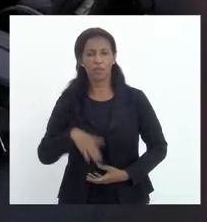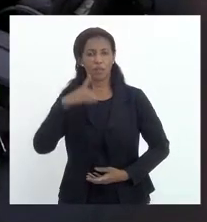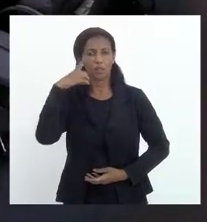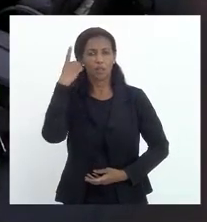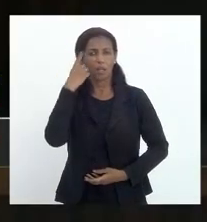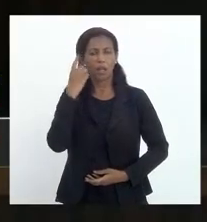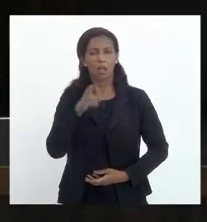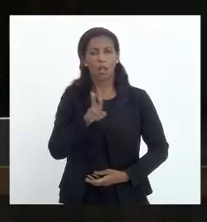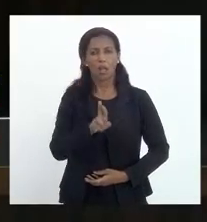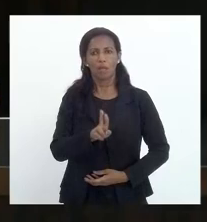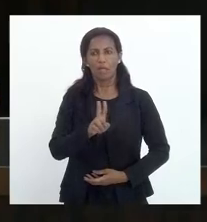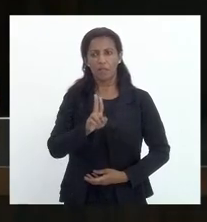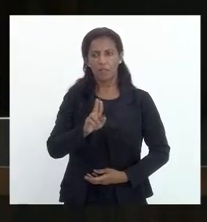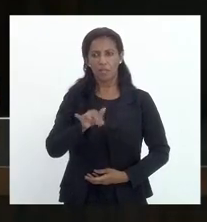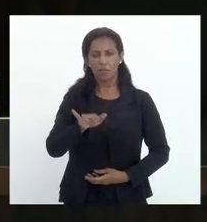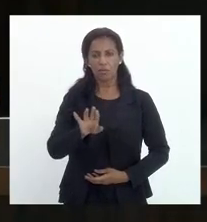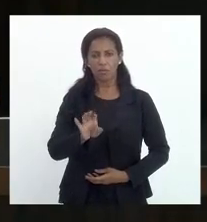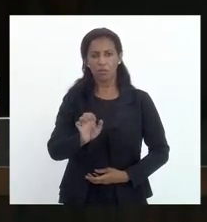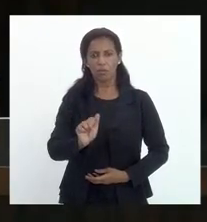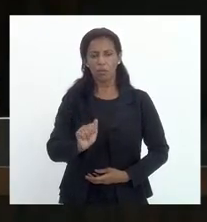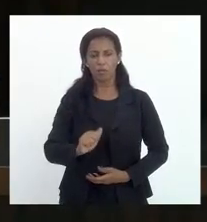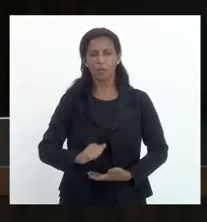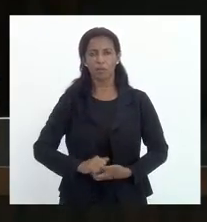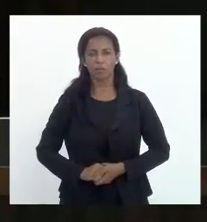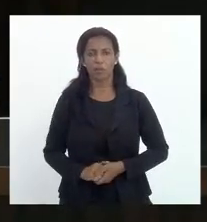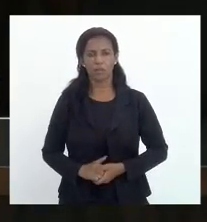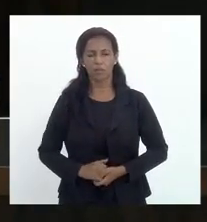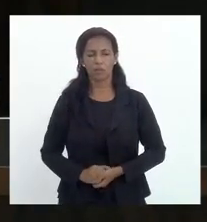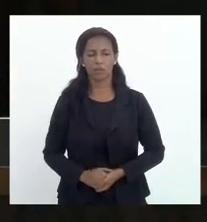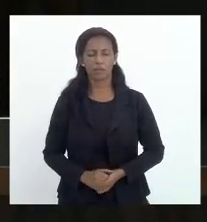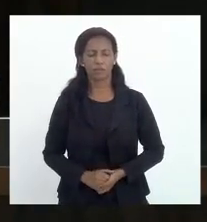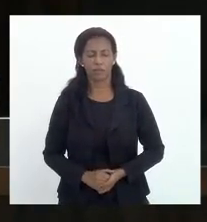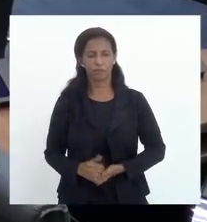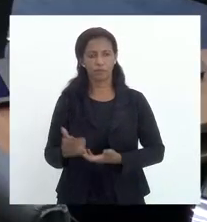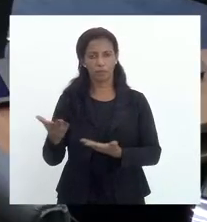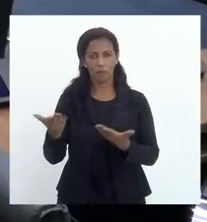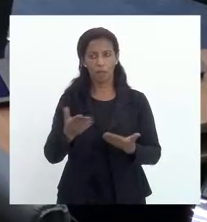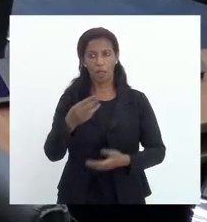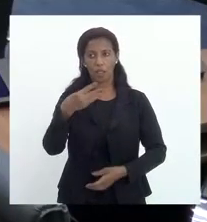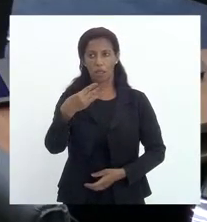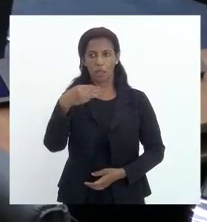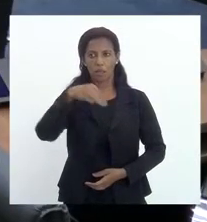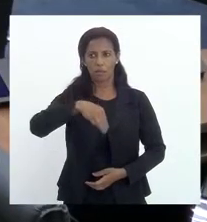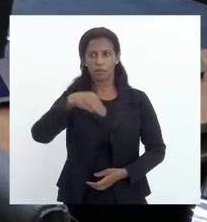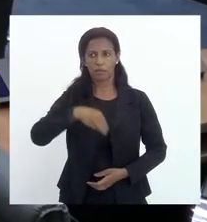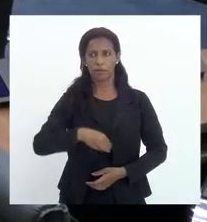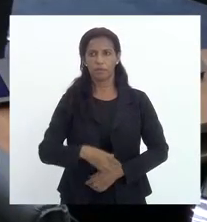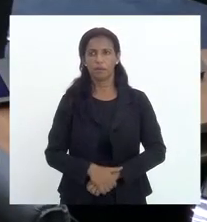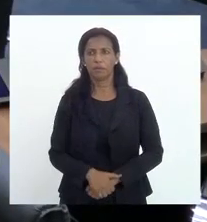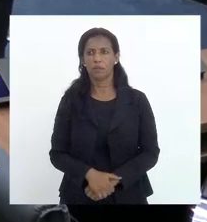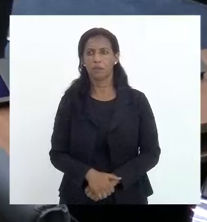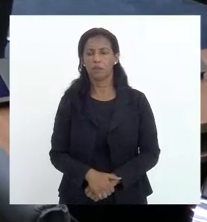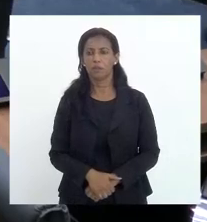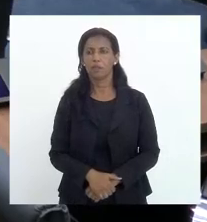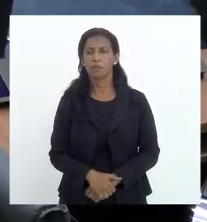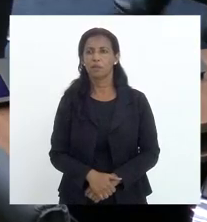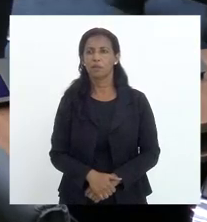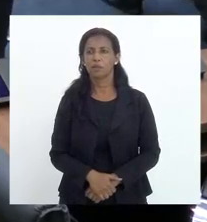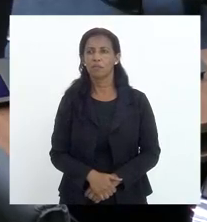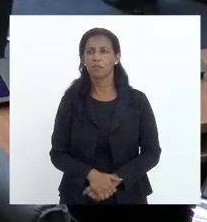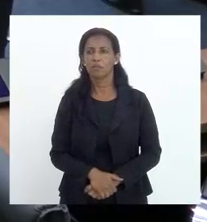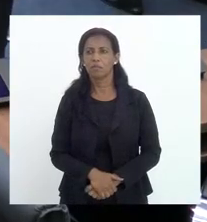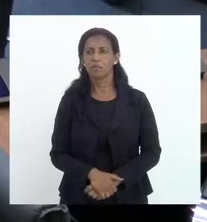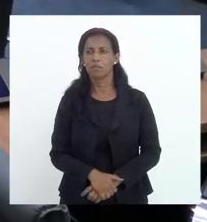deputado Rubens Bontempo, Vossa Excelência dispõe de 3 minutos, não tão generosos